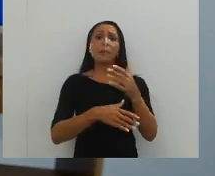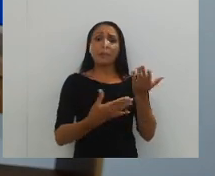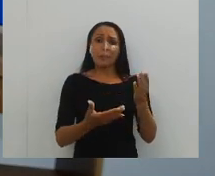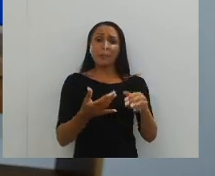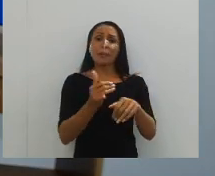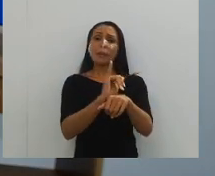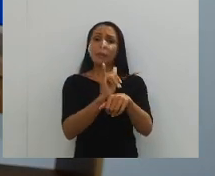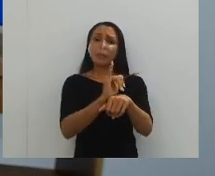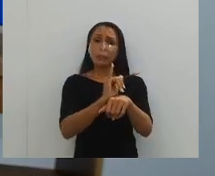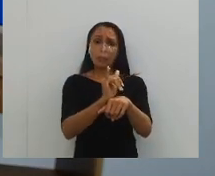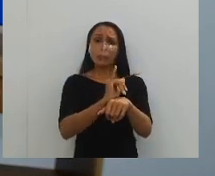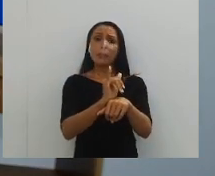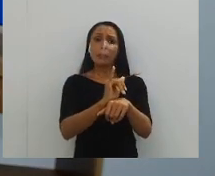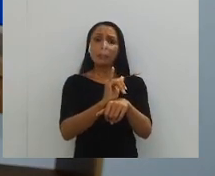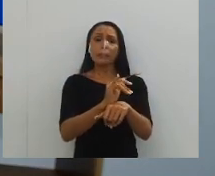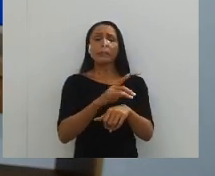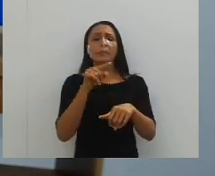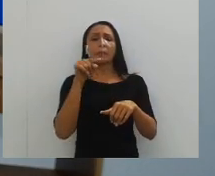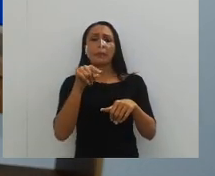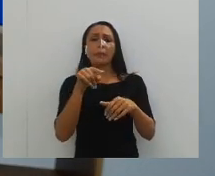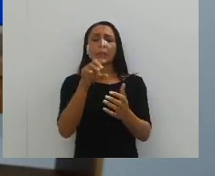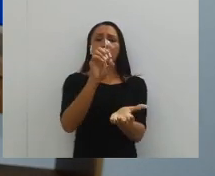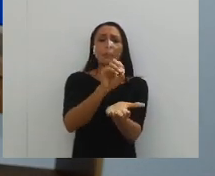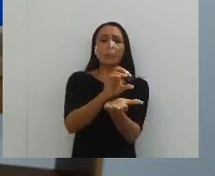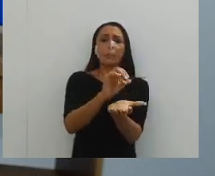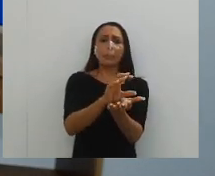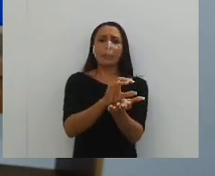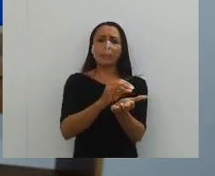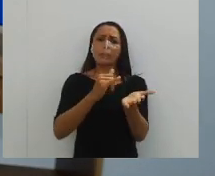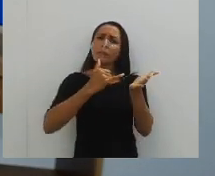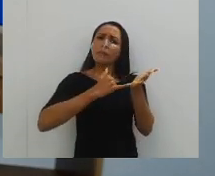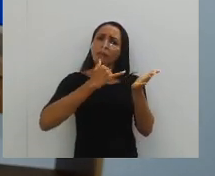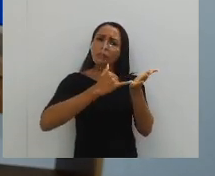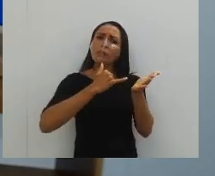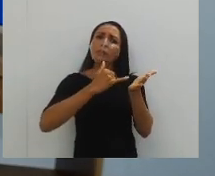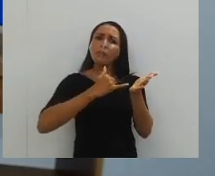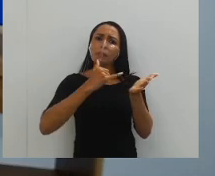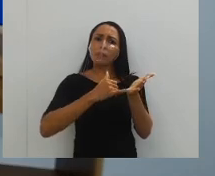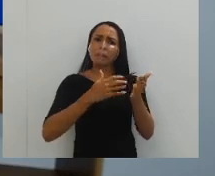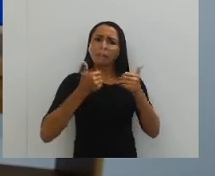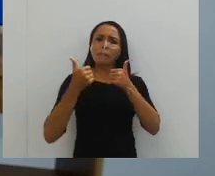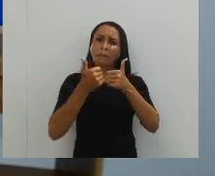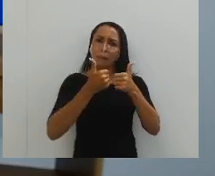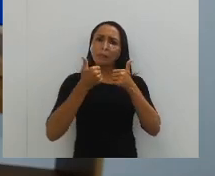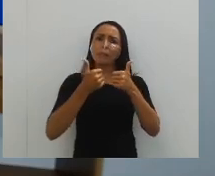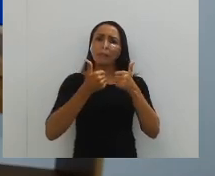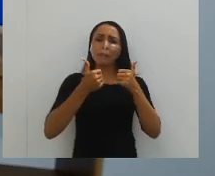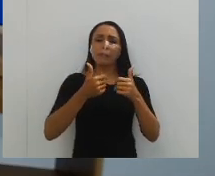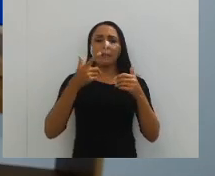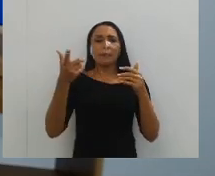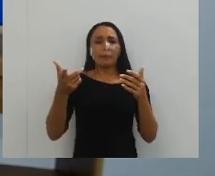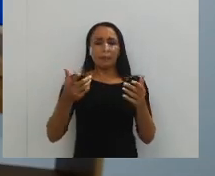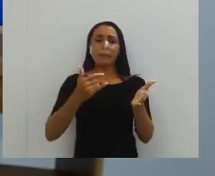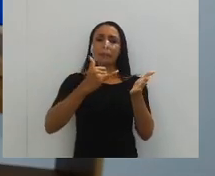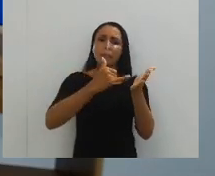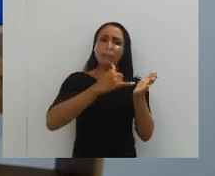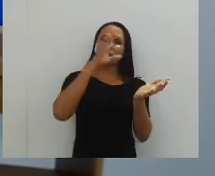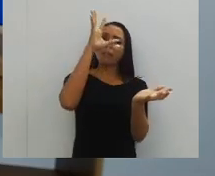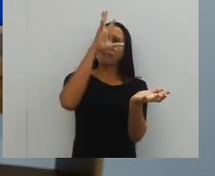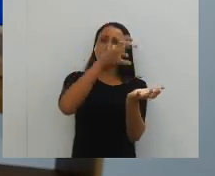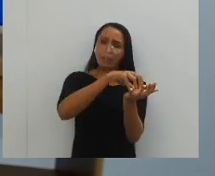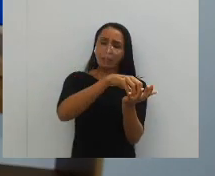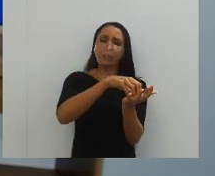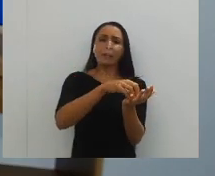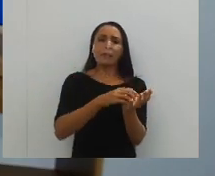do EducaPE, você vai lá no YouTube, aí você entra lá no canal do EducaPE, beleza? Aí lá no canal do EducaPE você se inscreve no